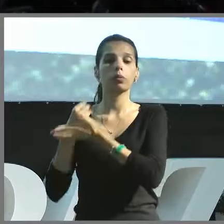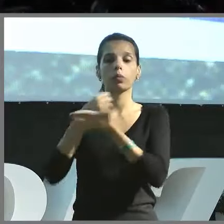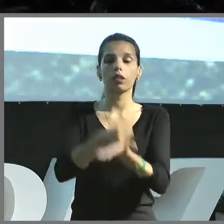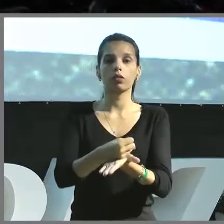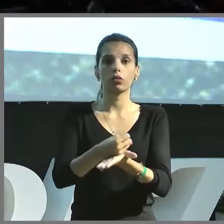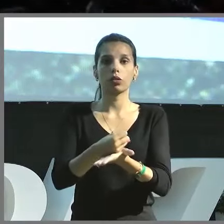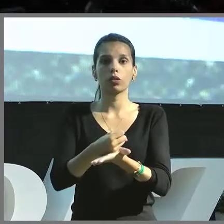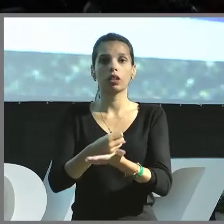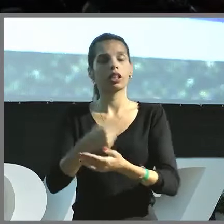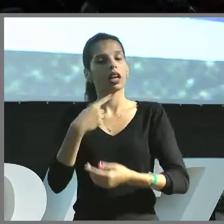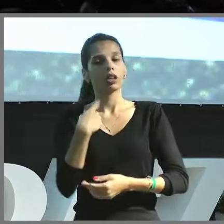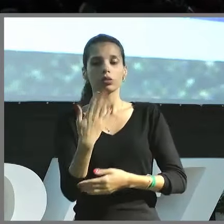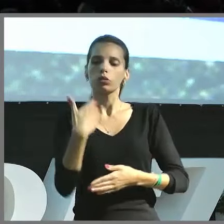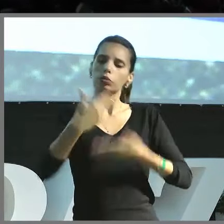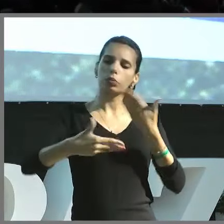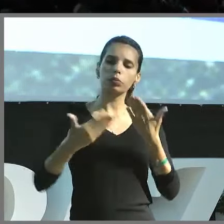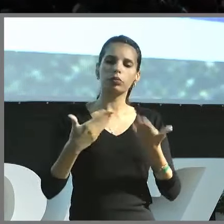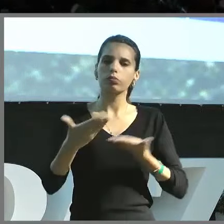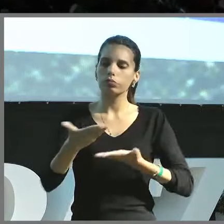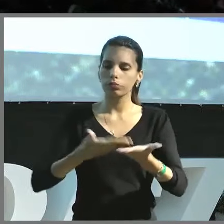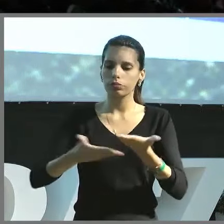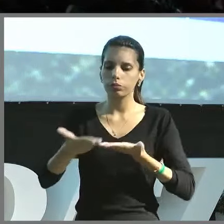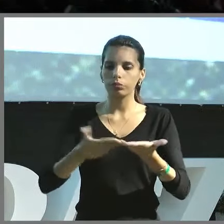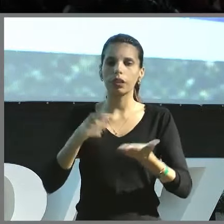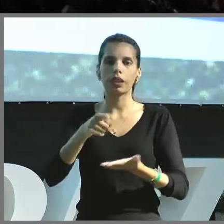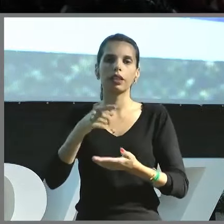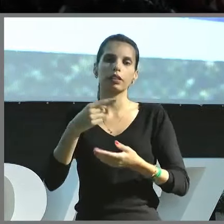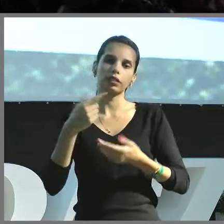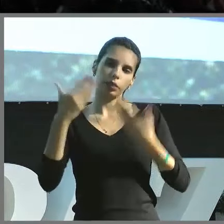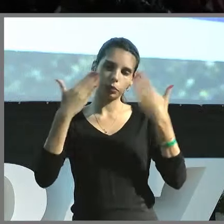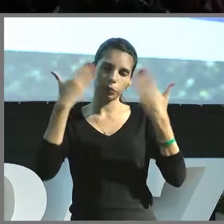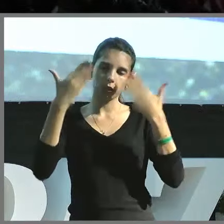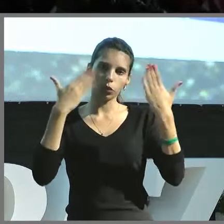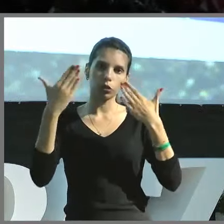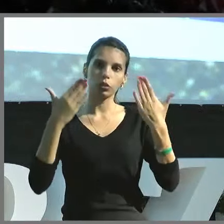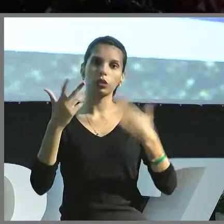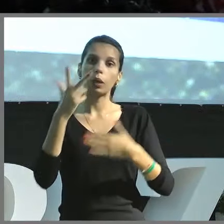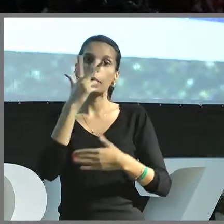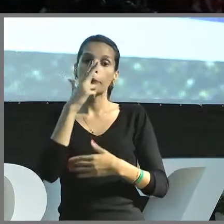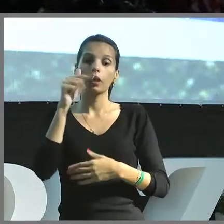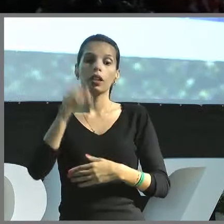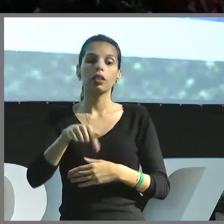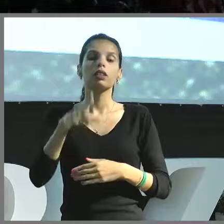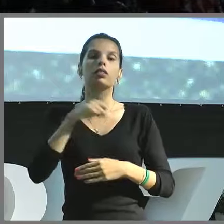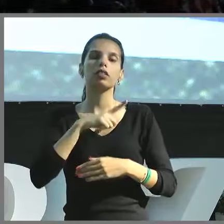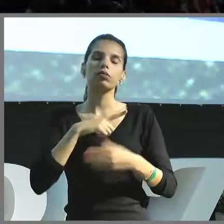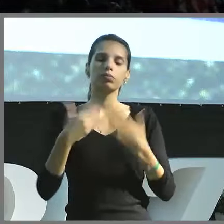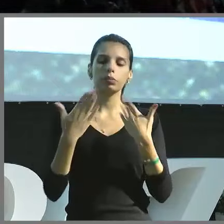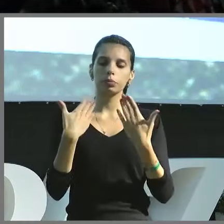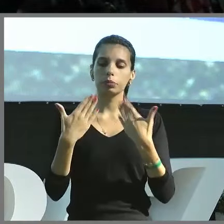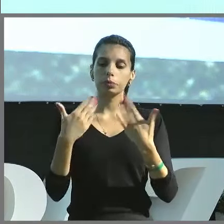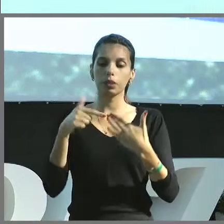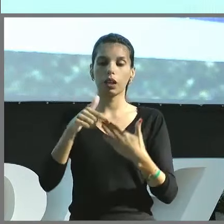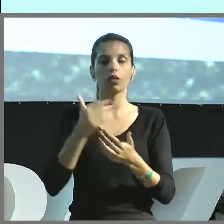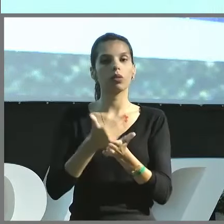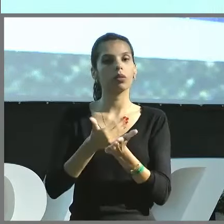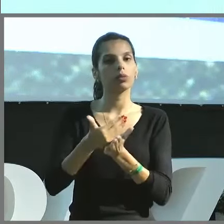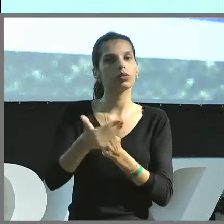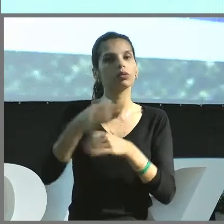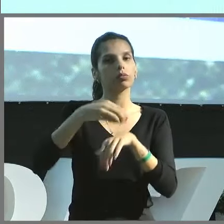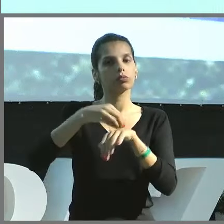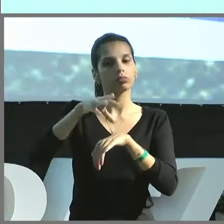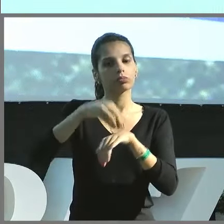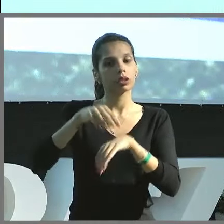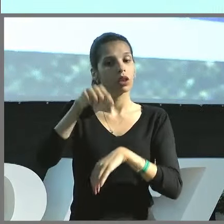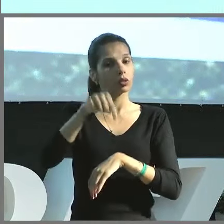tu? E nós começamos, eu fui quebrando a resistência dele, da surpresa, e comecei a dialogar com ele. Eu disse que ele tinha